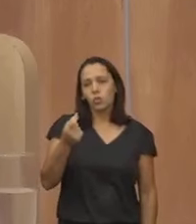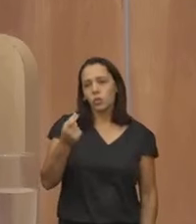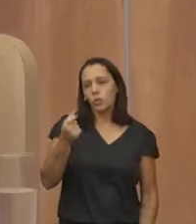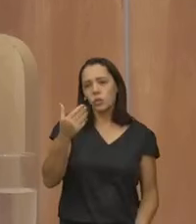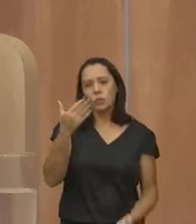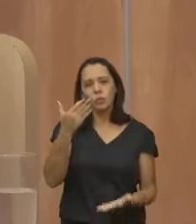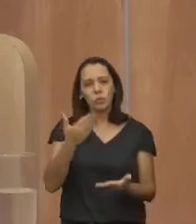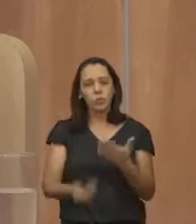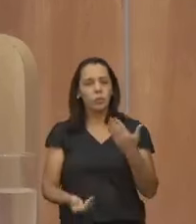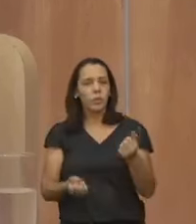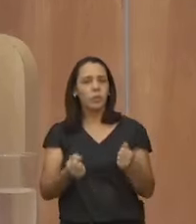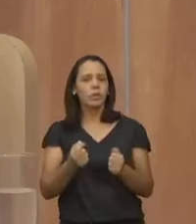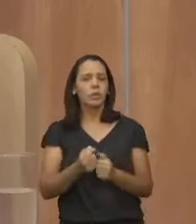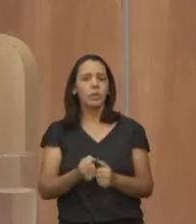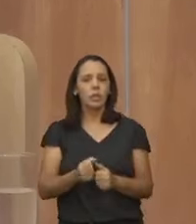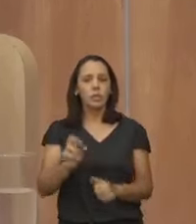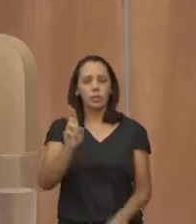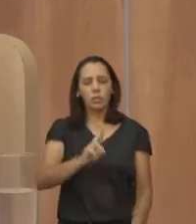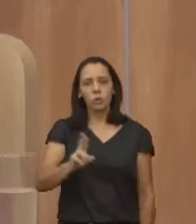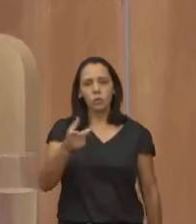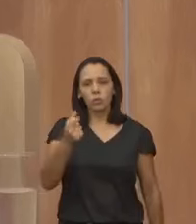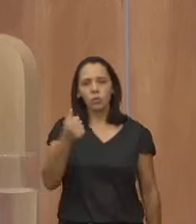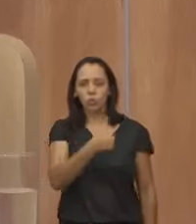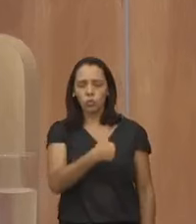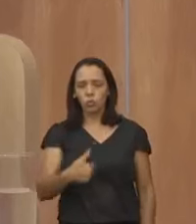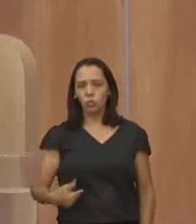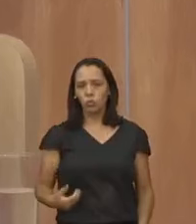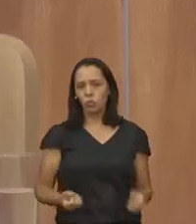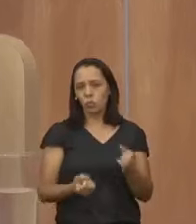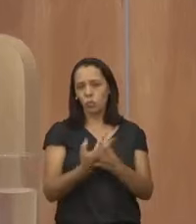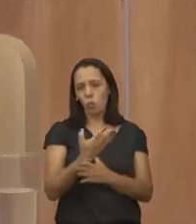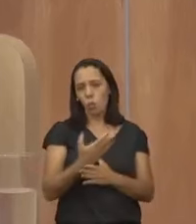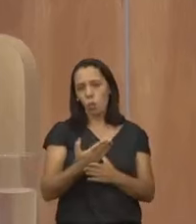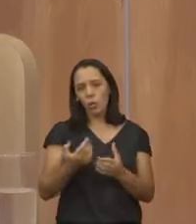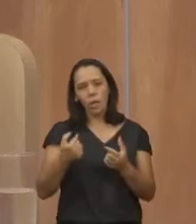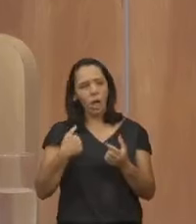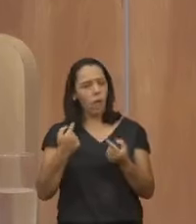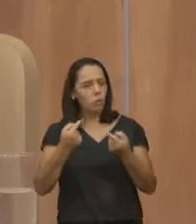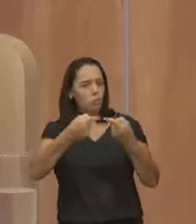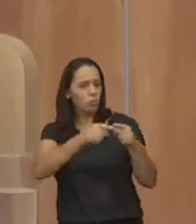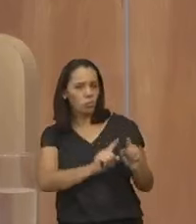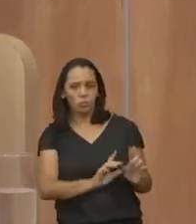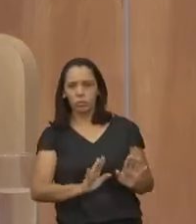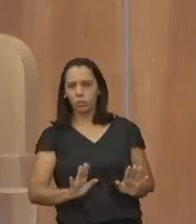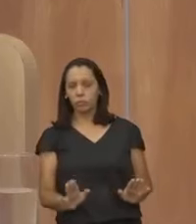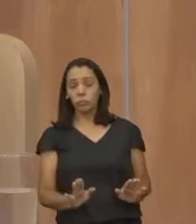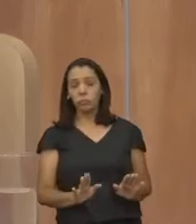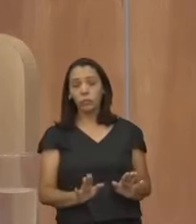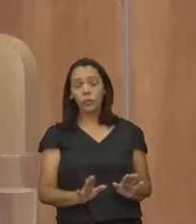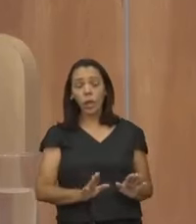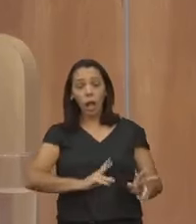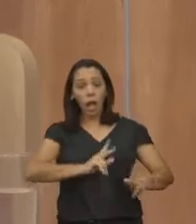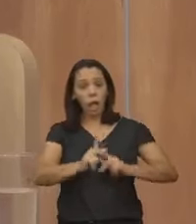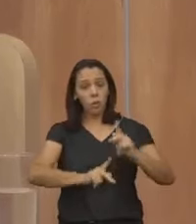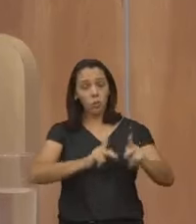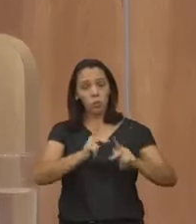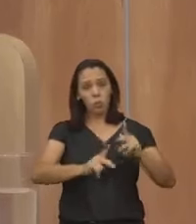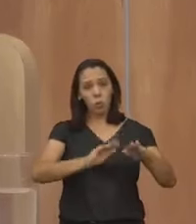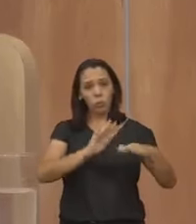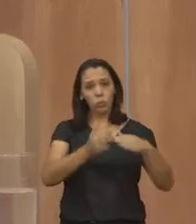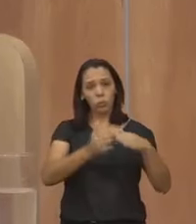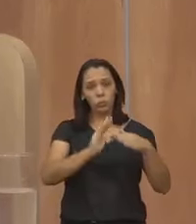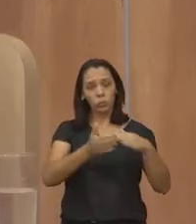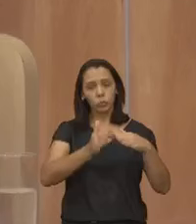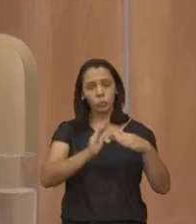dinheiro público para criar, vou contra. Aí vem os moradores aqui do Veraneijal, e aí fala, eu sou a favor